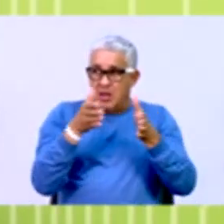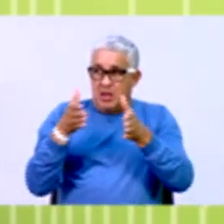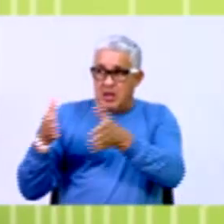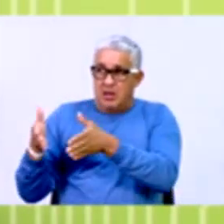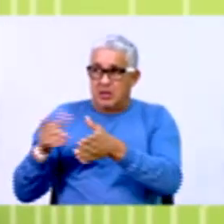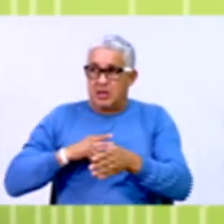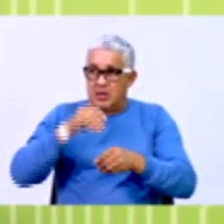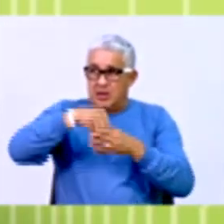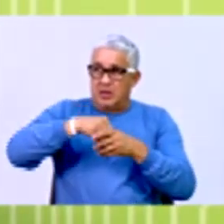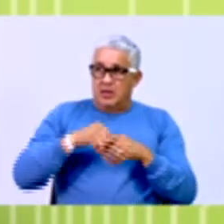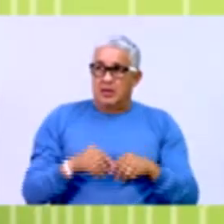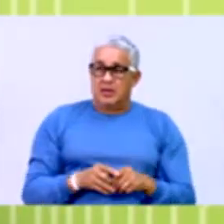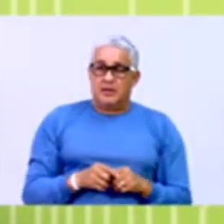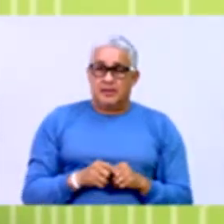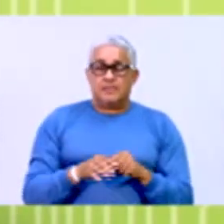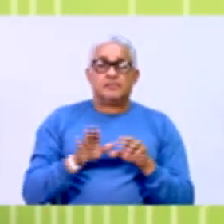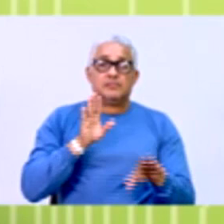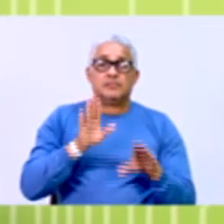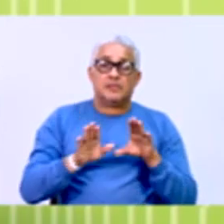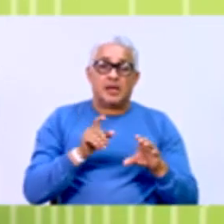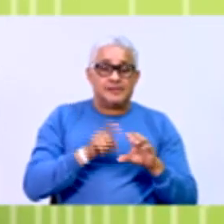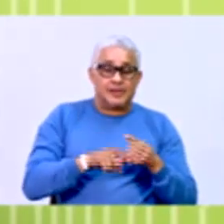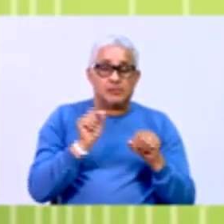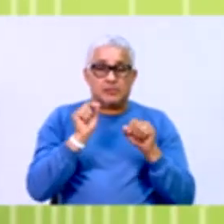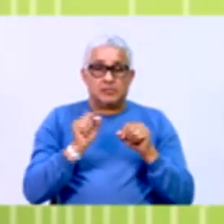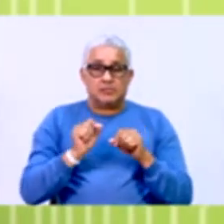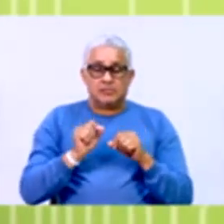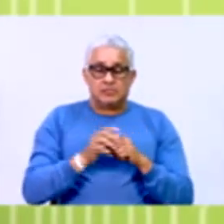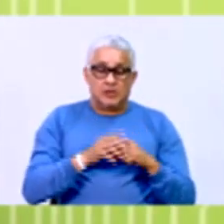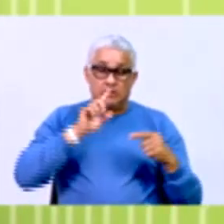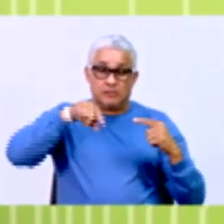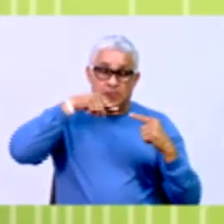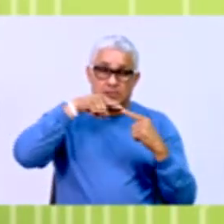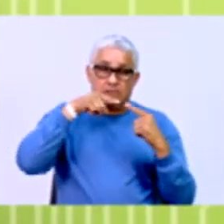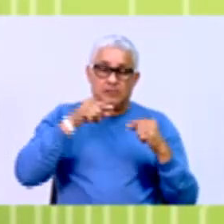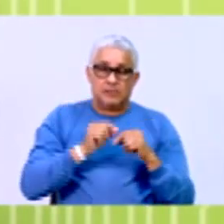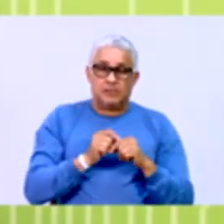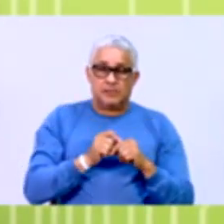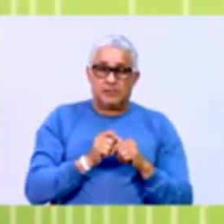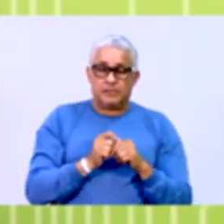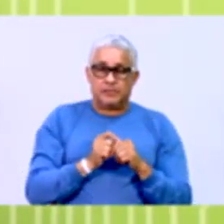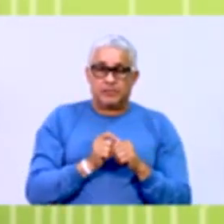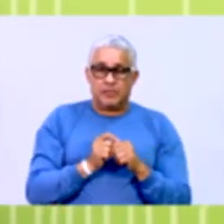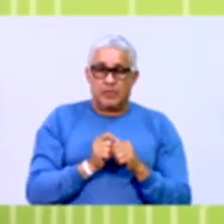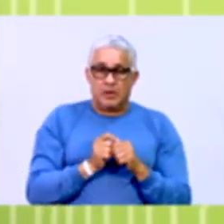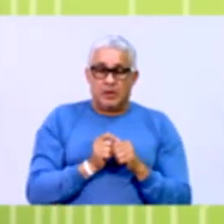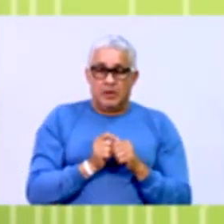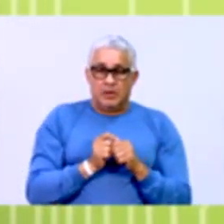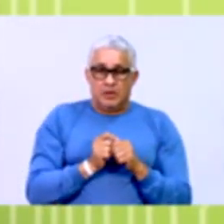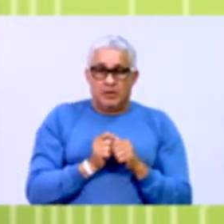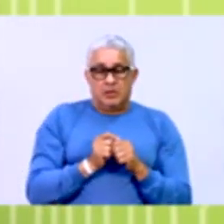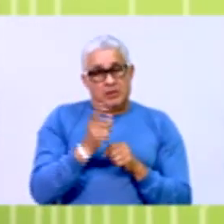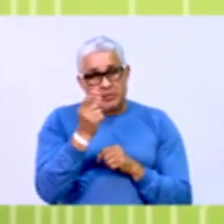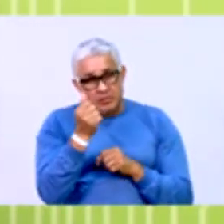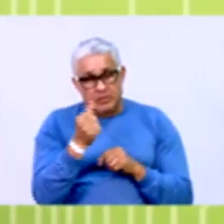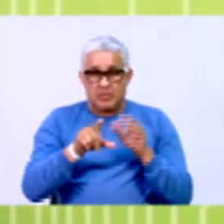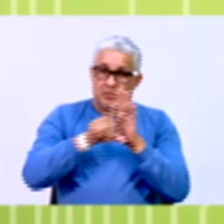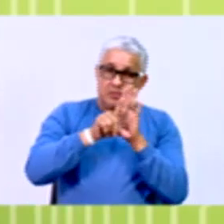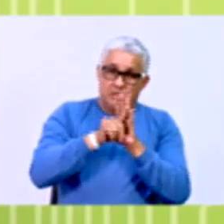esferas. Ela depende, ela é atingida direta ou indiretamente por esses viés econômicos,